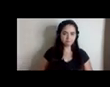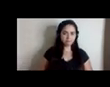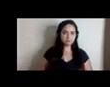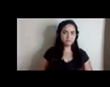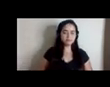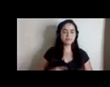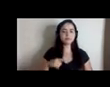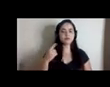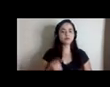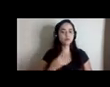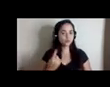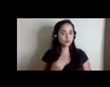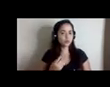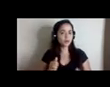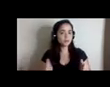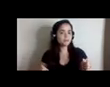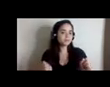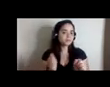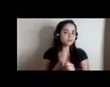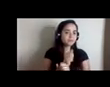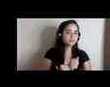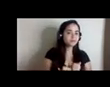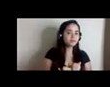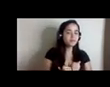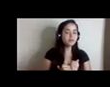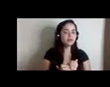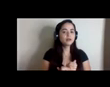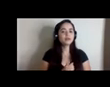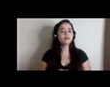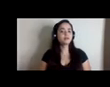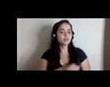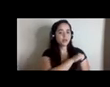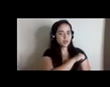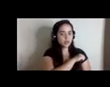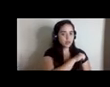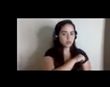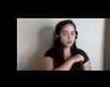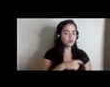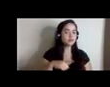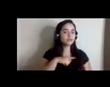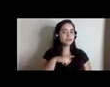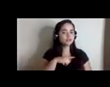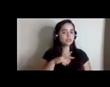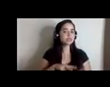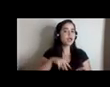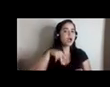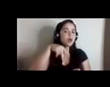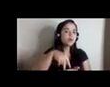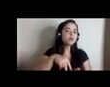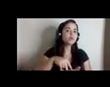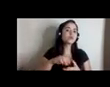fazemos essa transição? Será que os nossos alunos têm autonomia? Será que